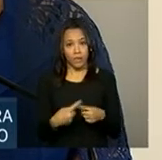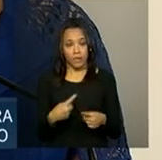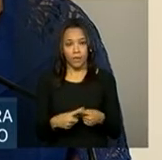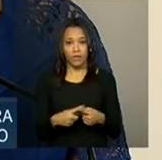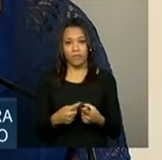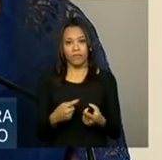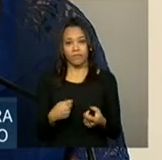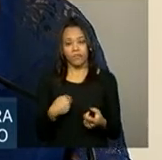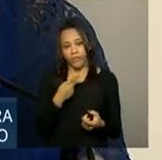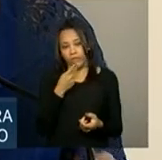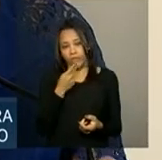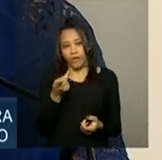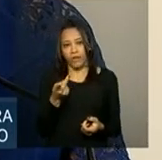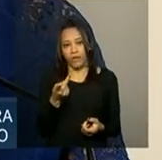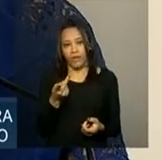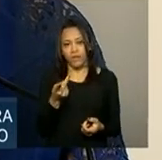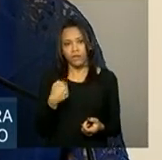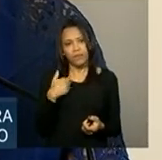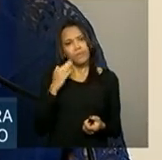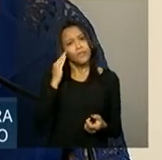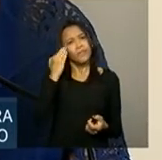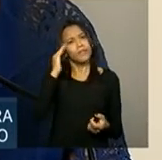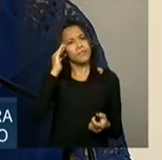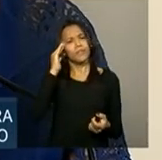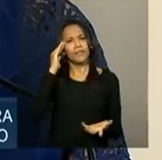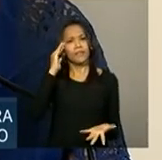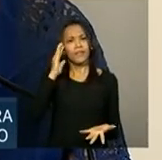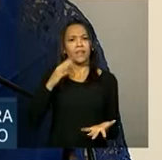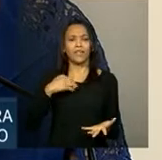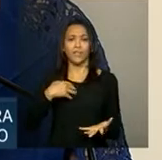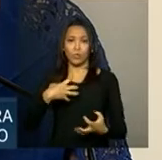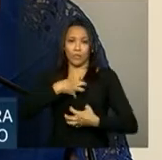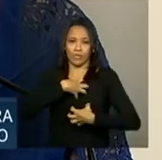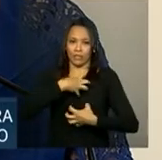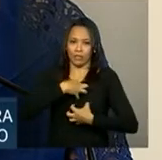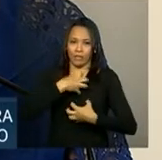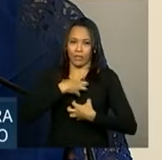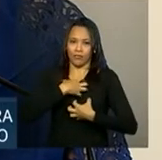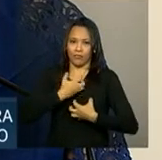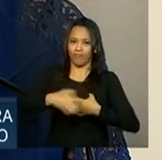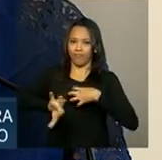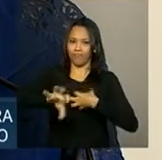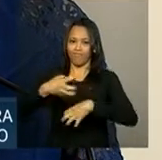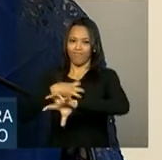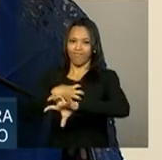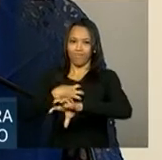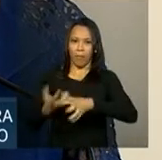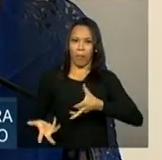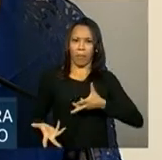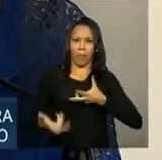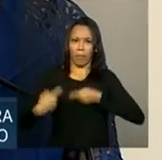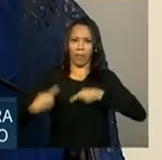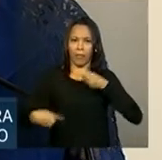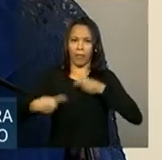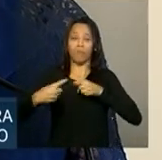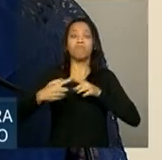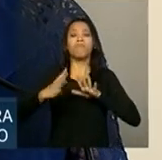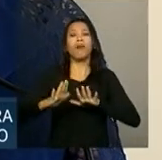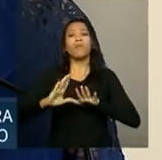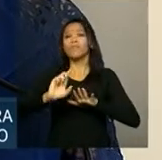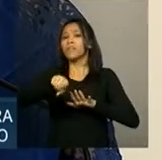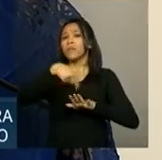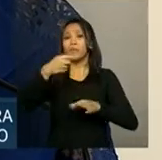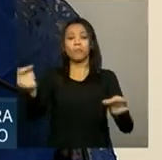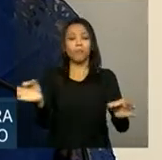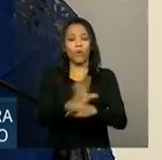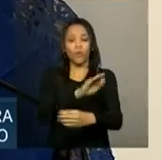diríamos assim compreensível que as temperaturas se eleve É mas no entanto depois